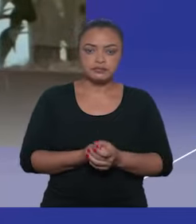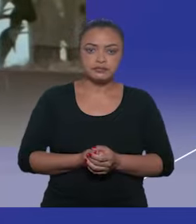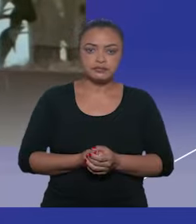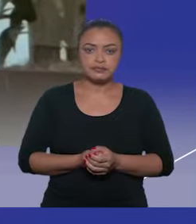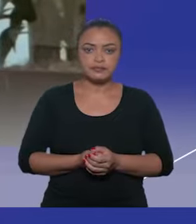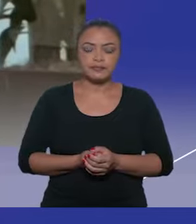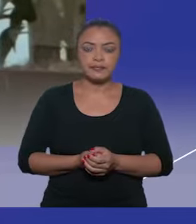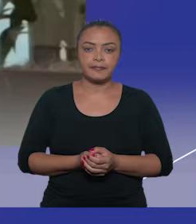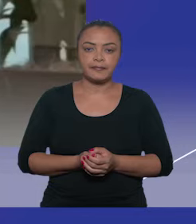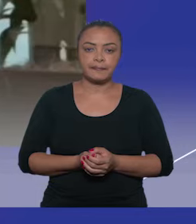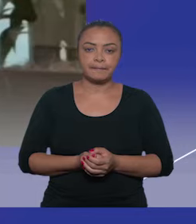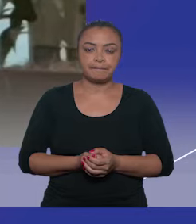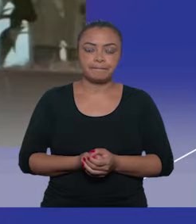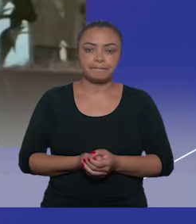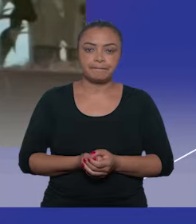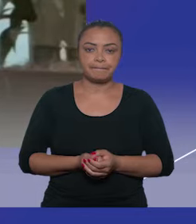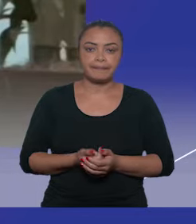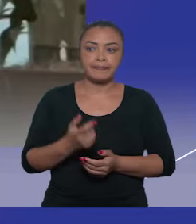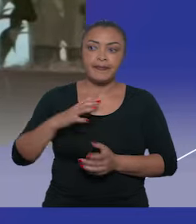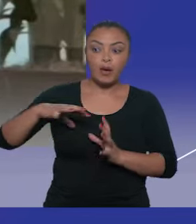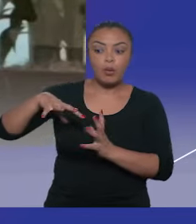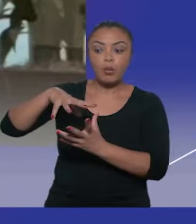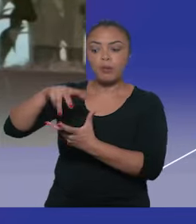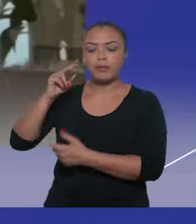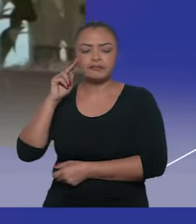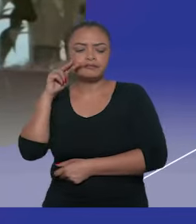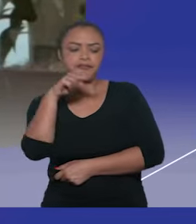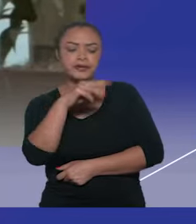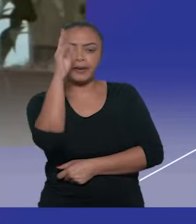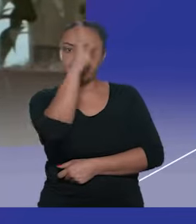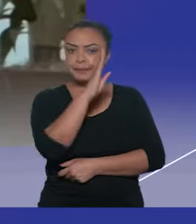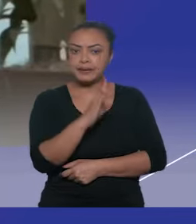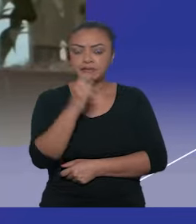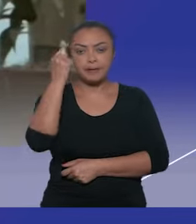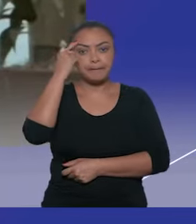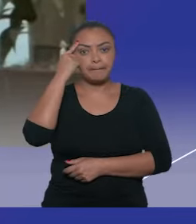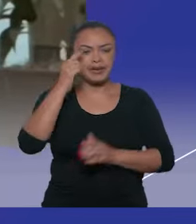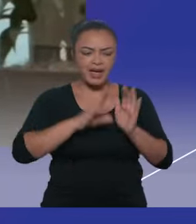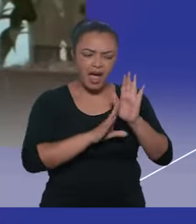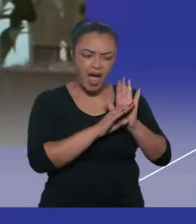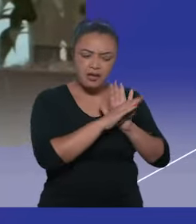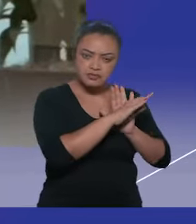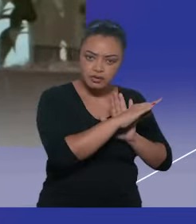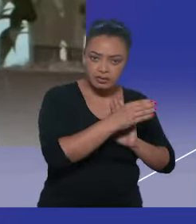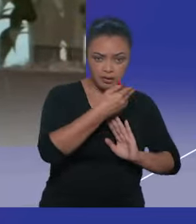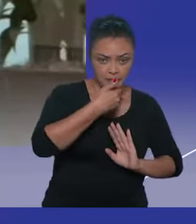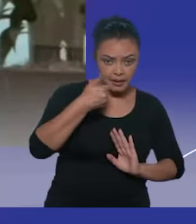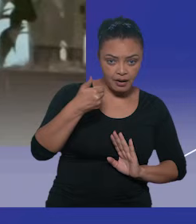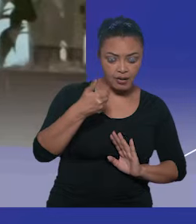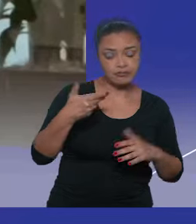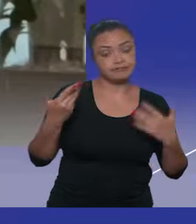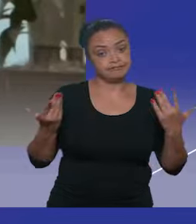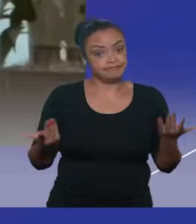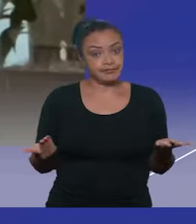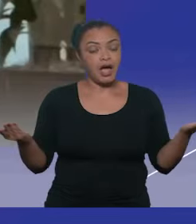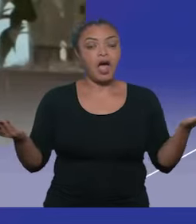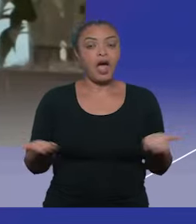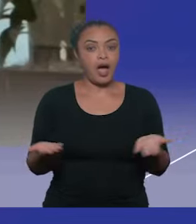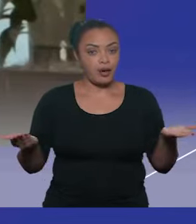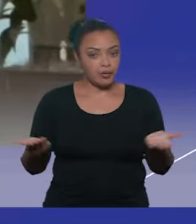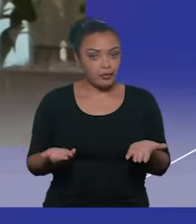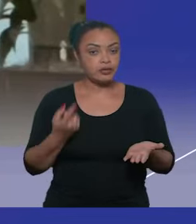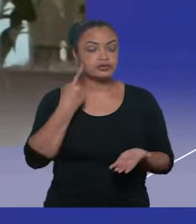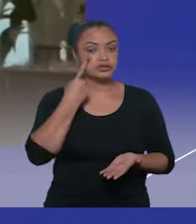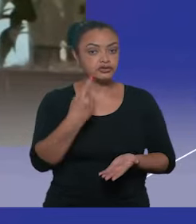aqui nesse ano hoje. Eu acho que todos os investidores, até pegando um pouco do gancho da Miriam, nenhum investidor